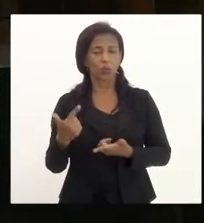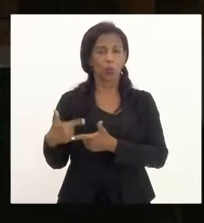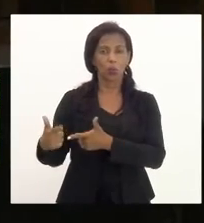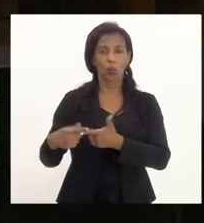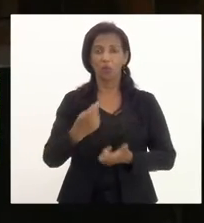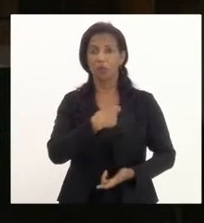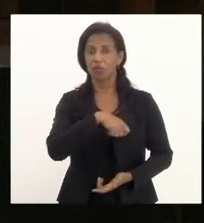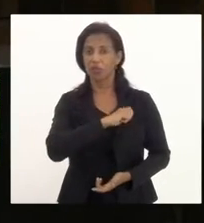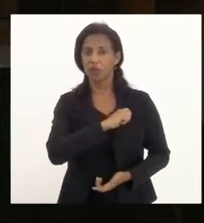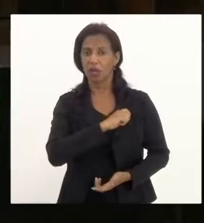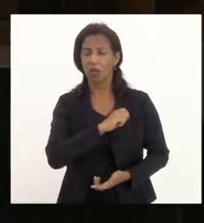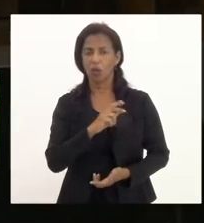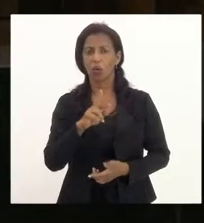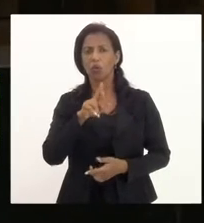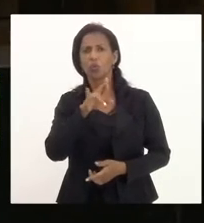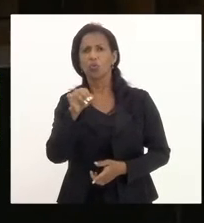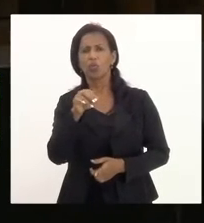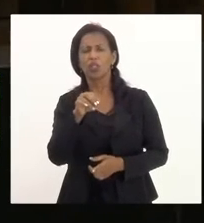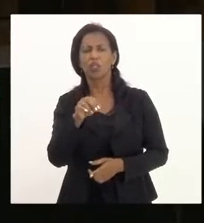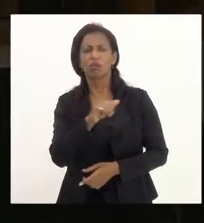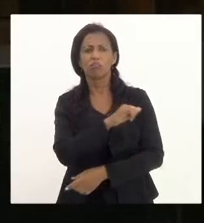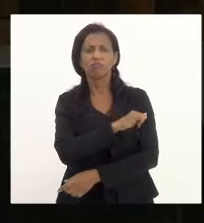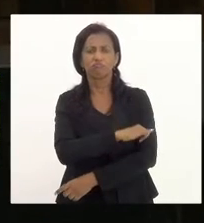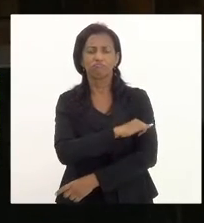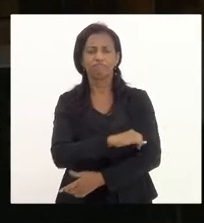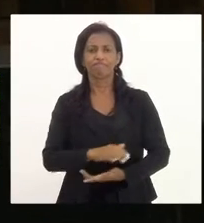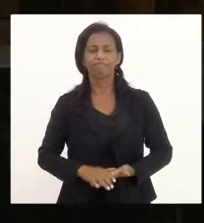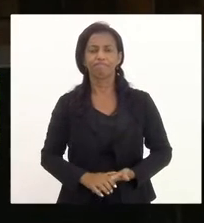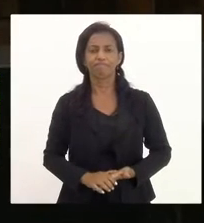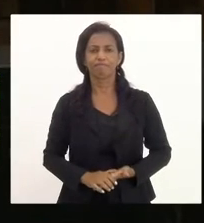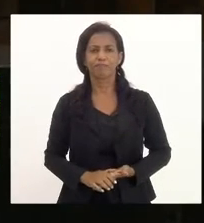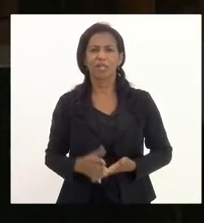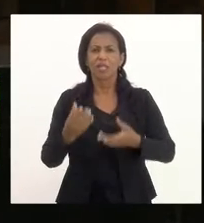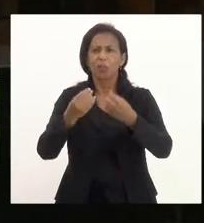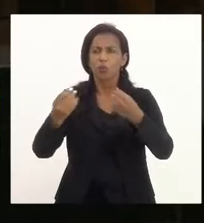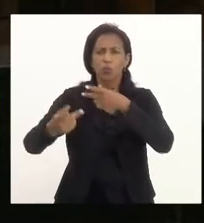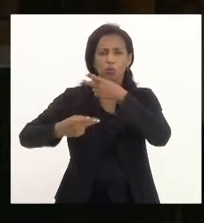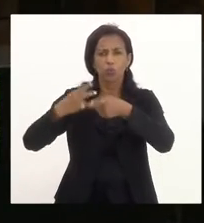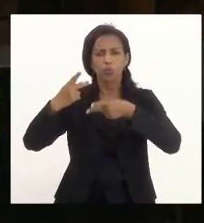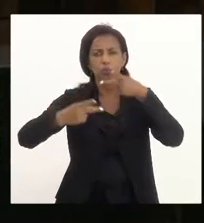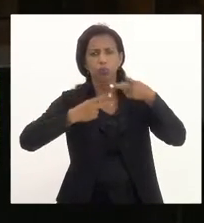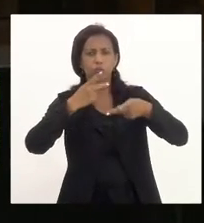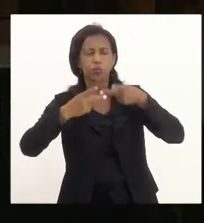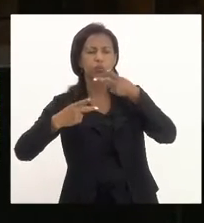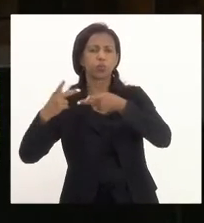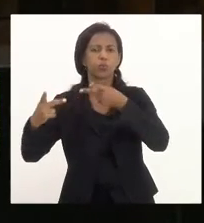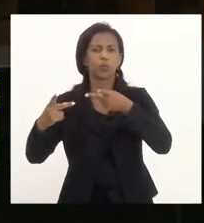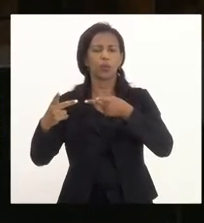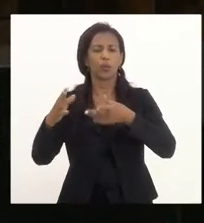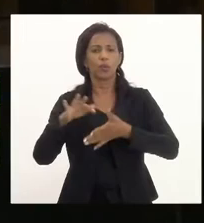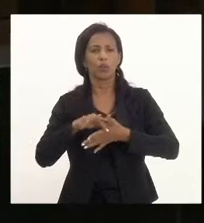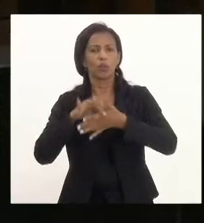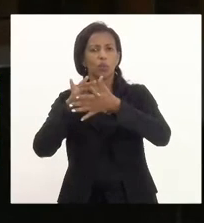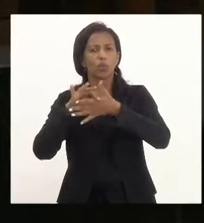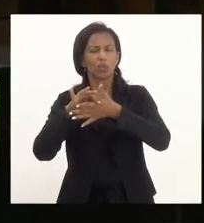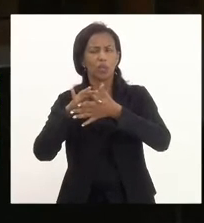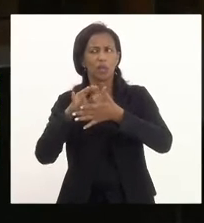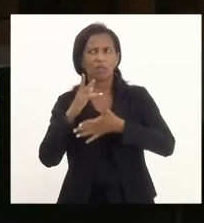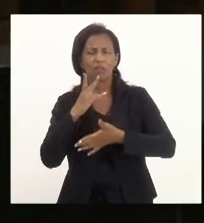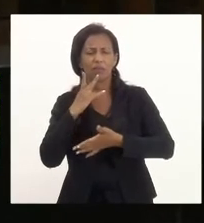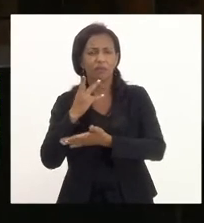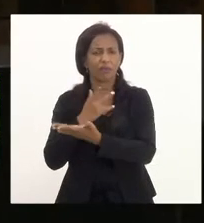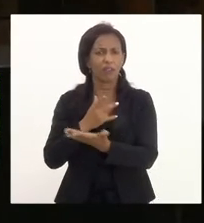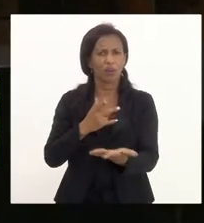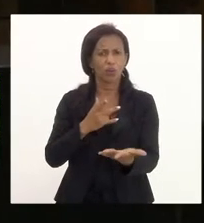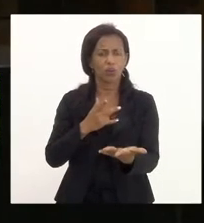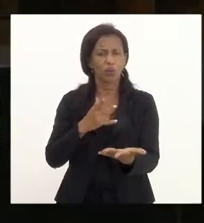o fiscal do Rio de Janeiro e muitos dos argumentos que o líder do governo utilizou